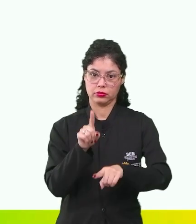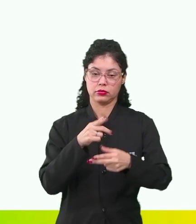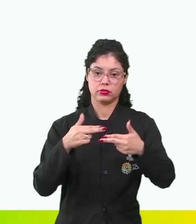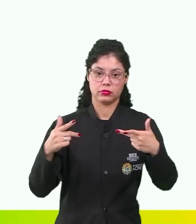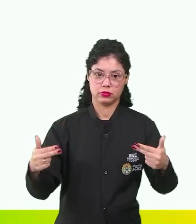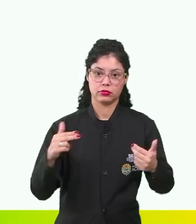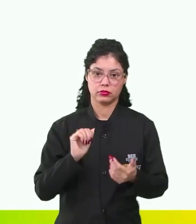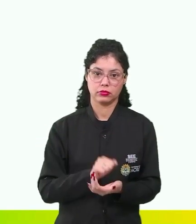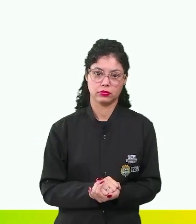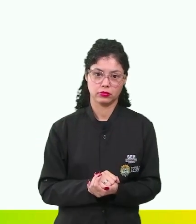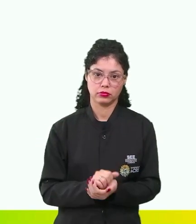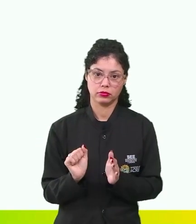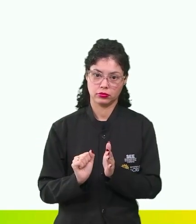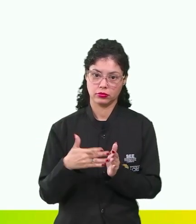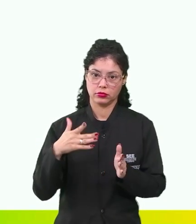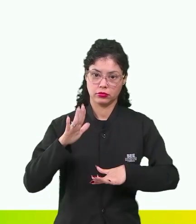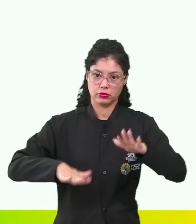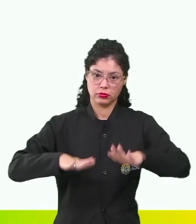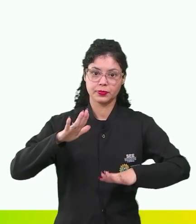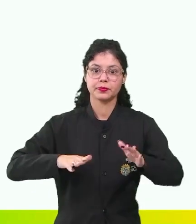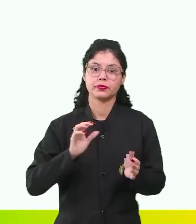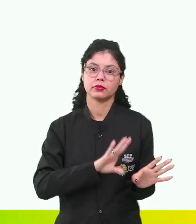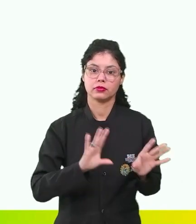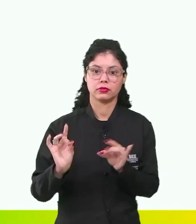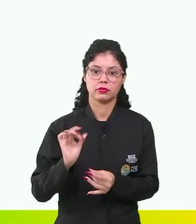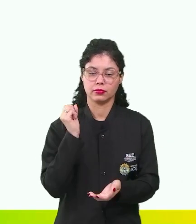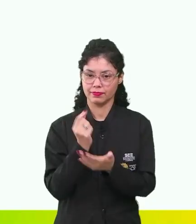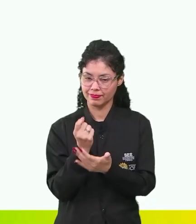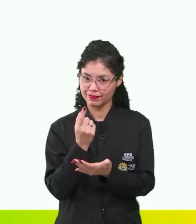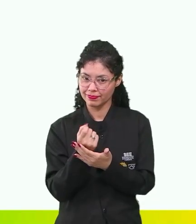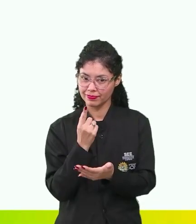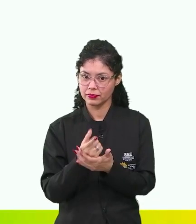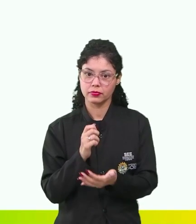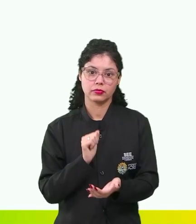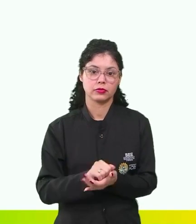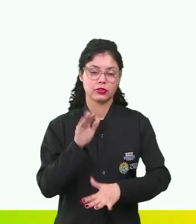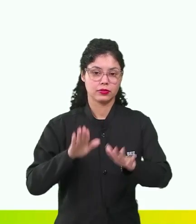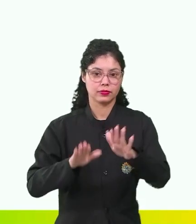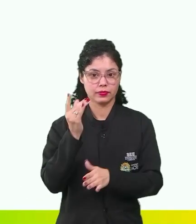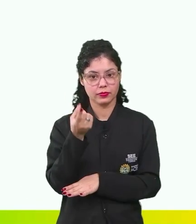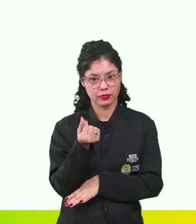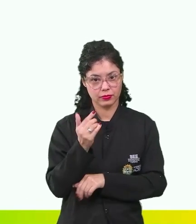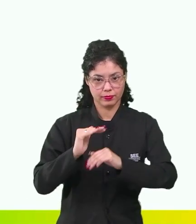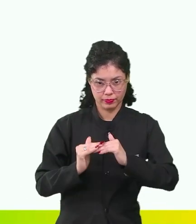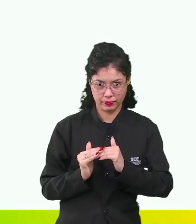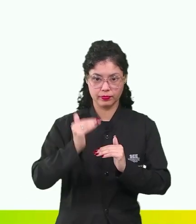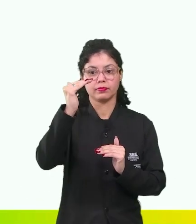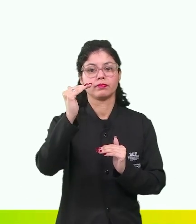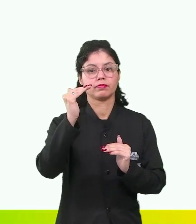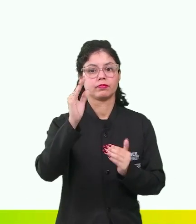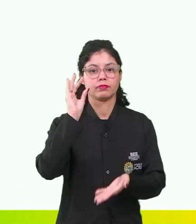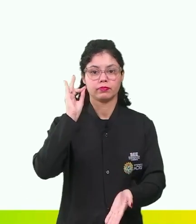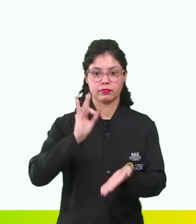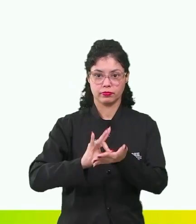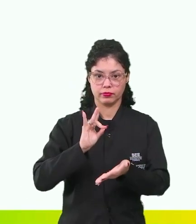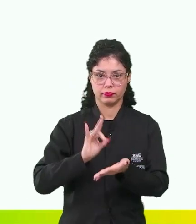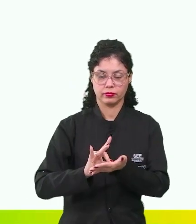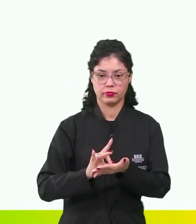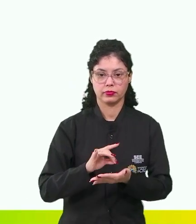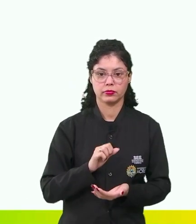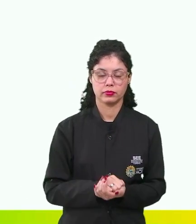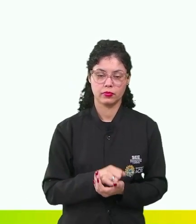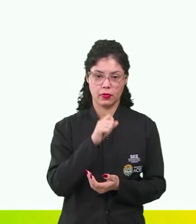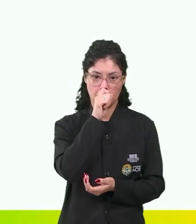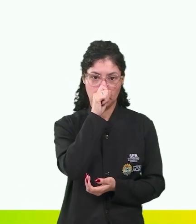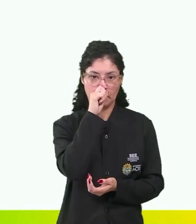excessivamente os bens materiais, muitas vezes através de gastos que excedem a capacidade